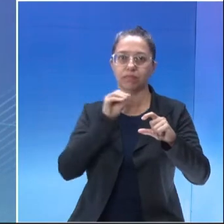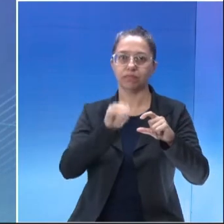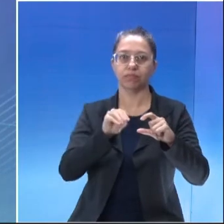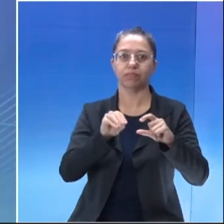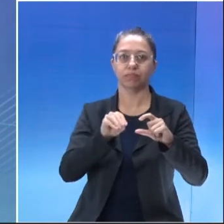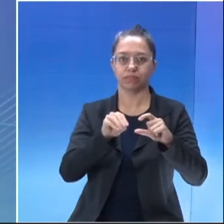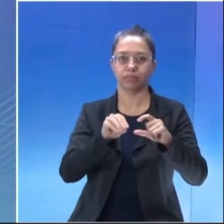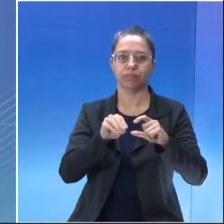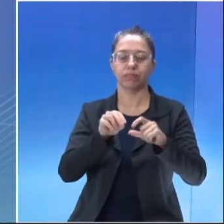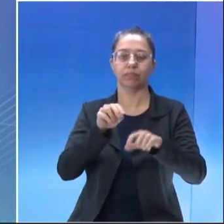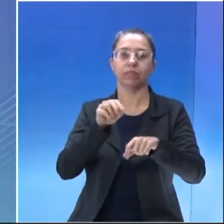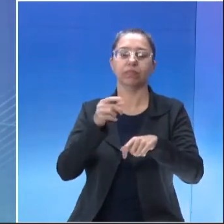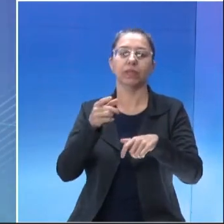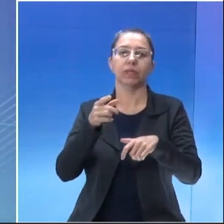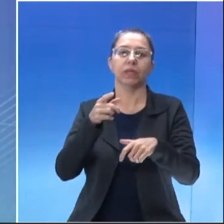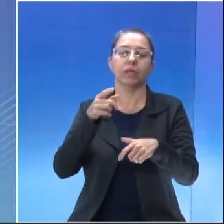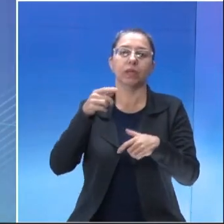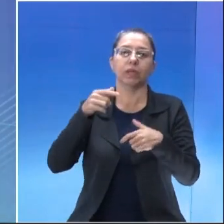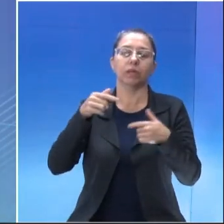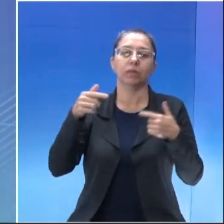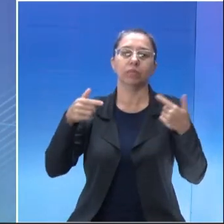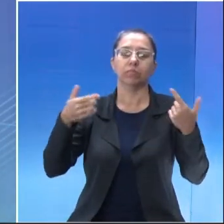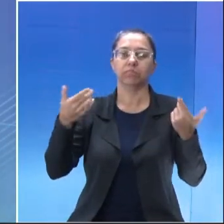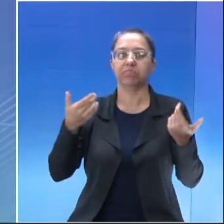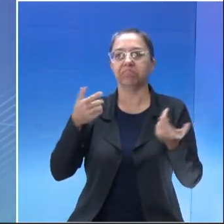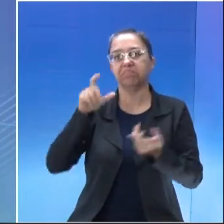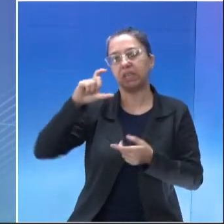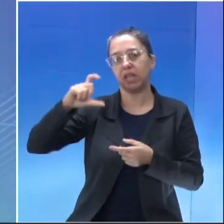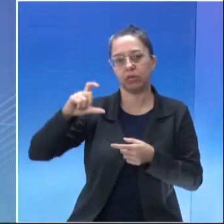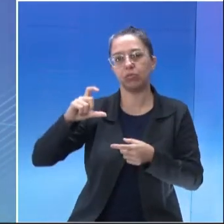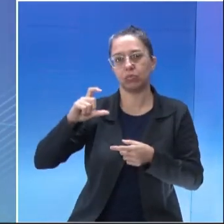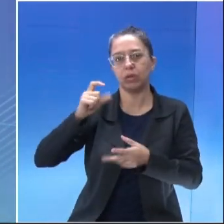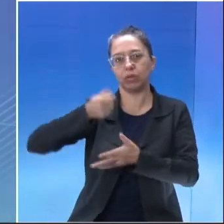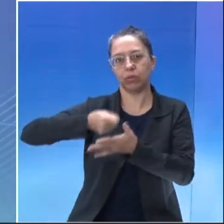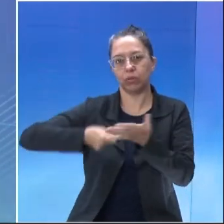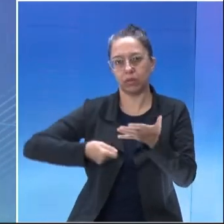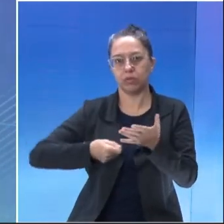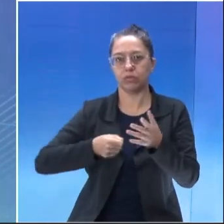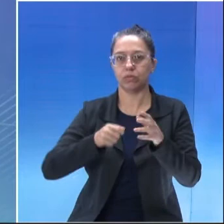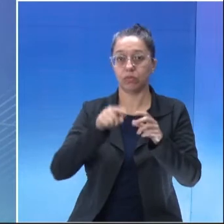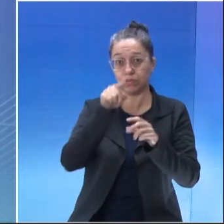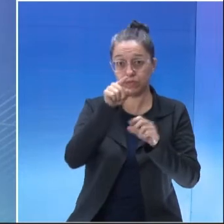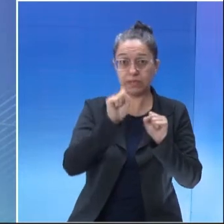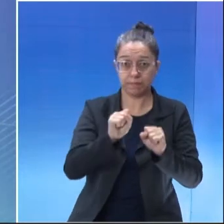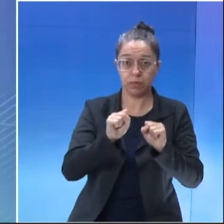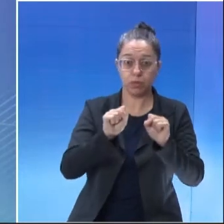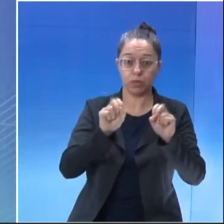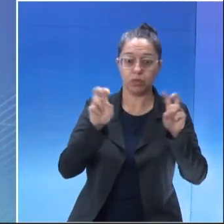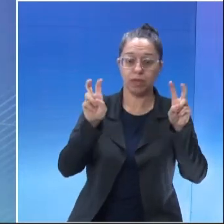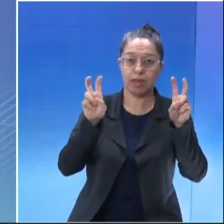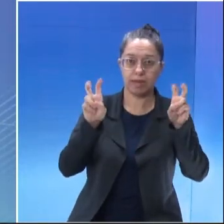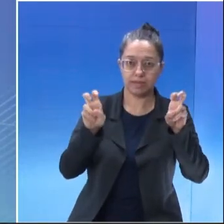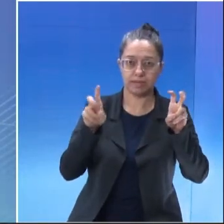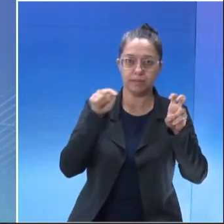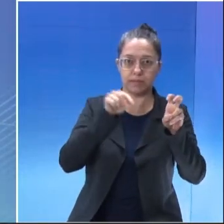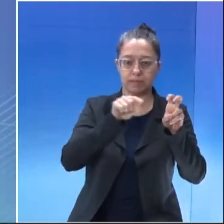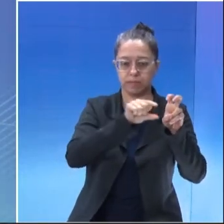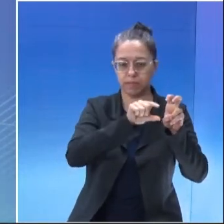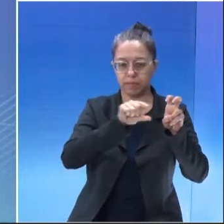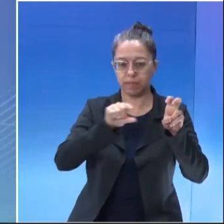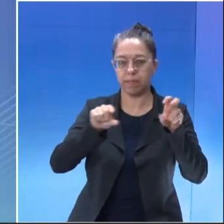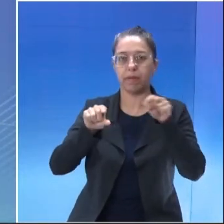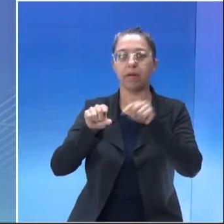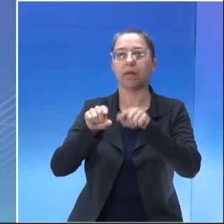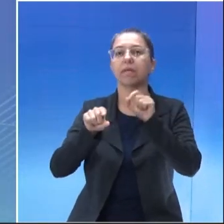trecho literário, aí você usa aspas, ou então se você não usa aspas, mas você tem que referendar, você tem que dizer de quem que é